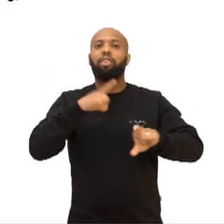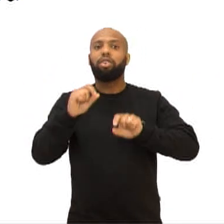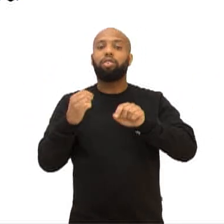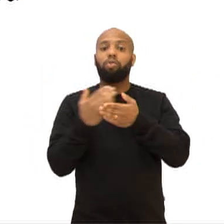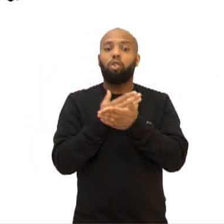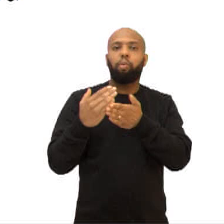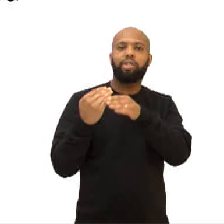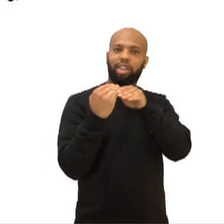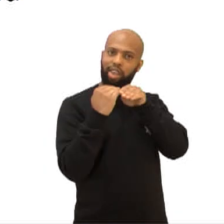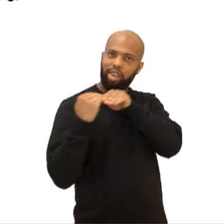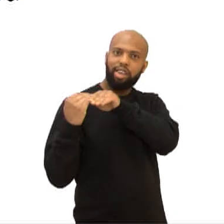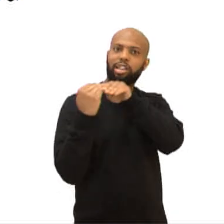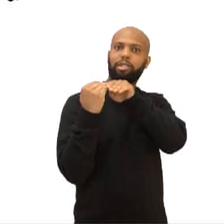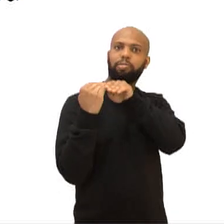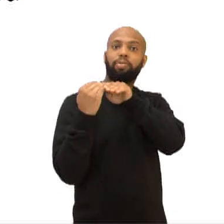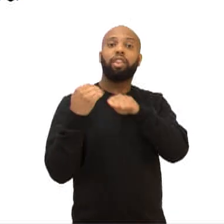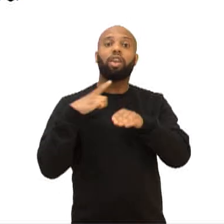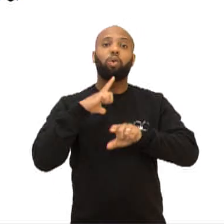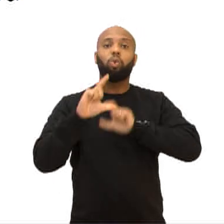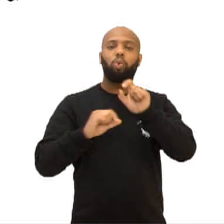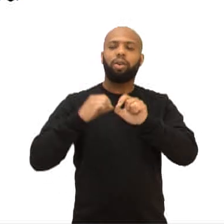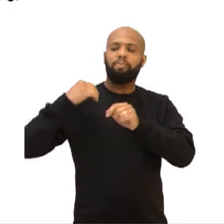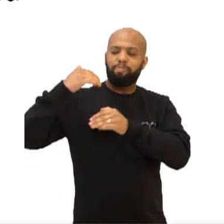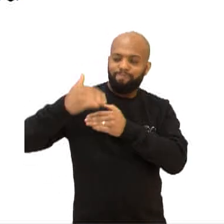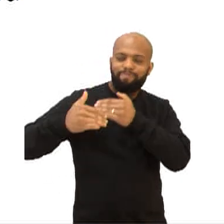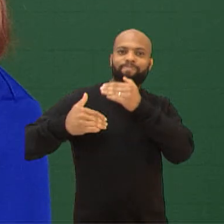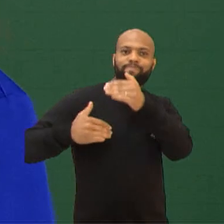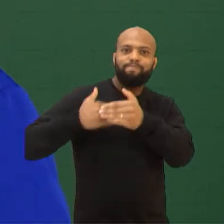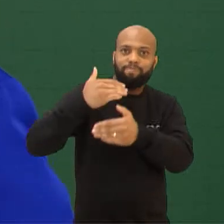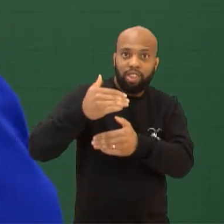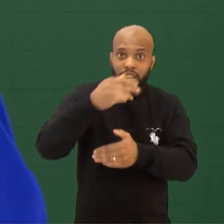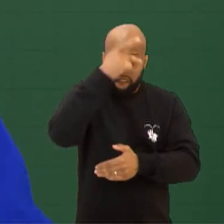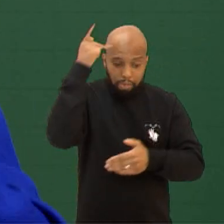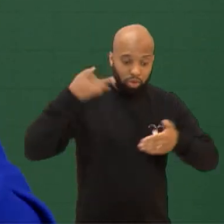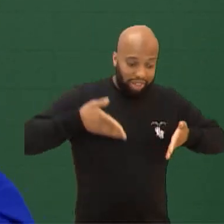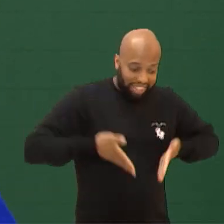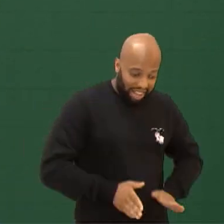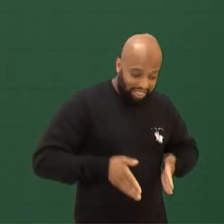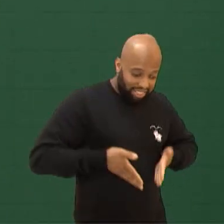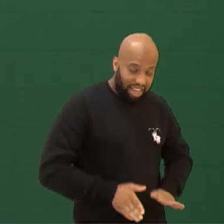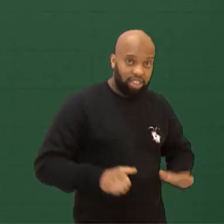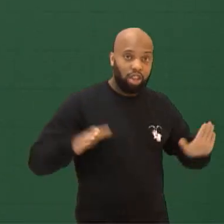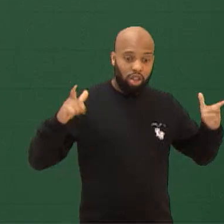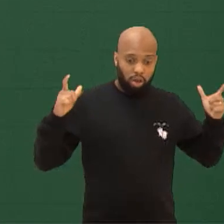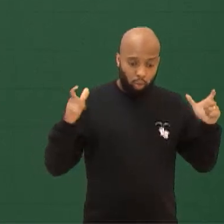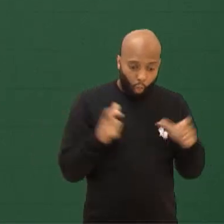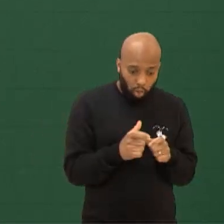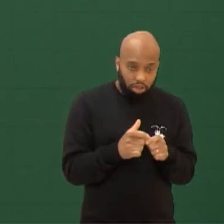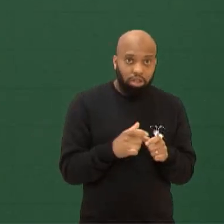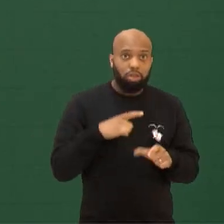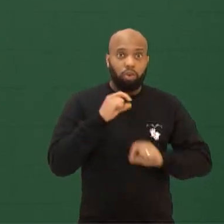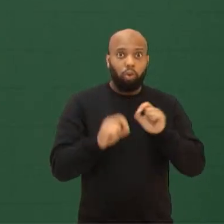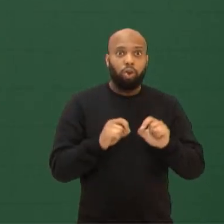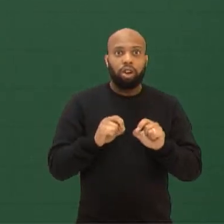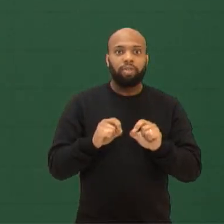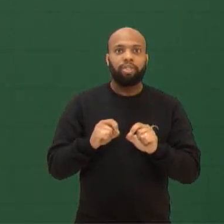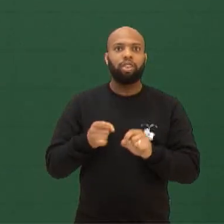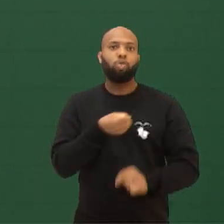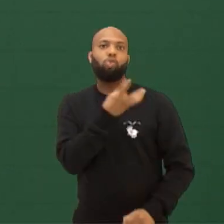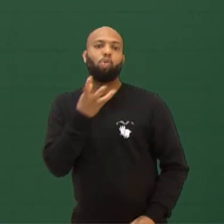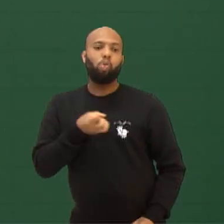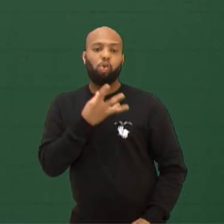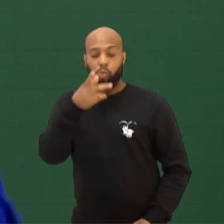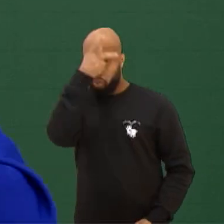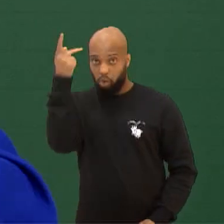professora? Então, a tendência é que gradativamente a taxa de natalidade vá diminuindo e a taxa de